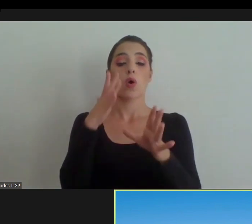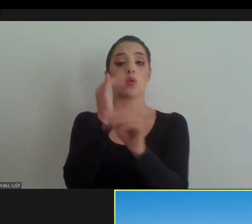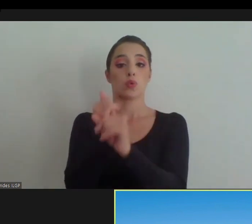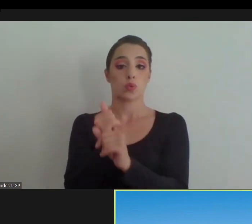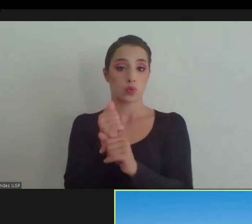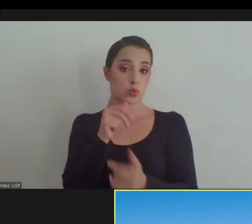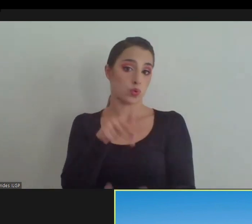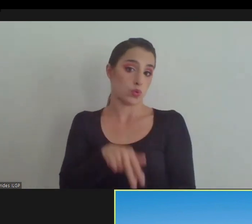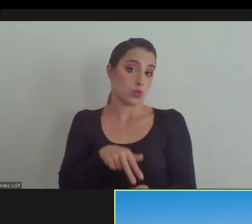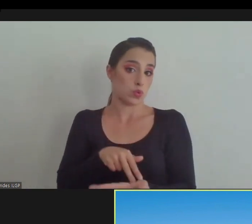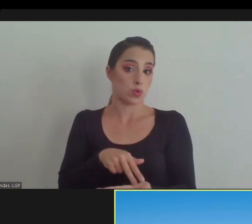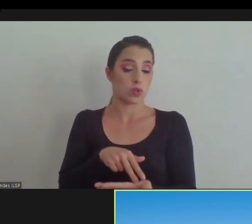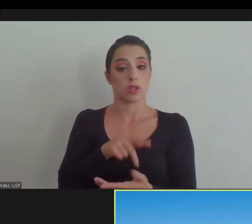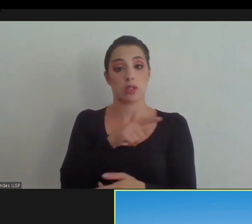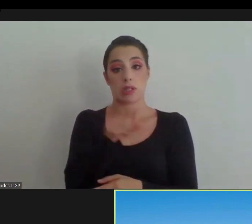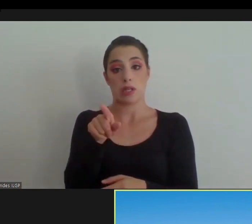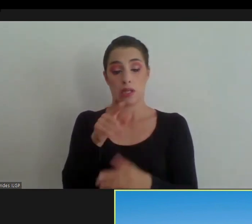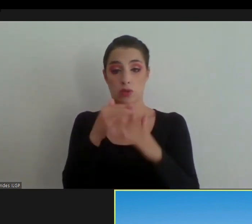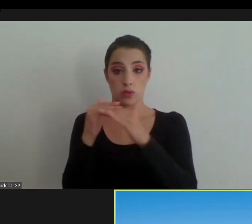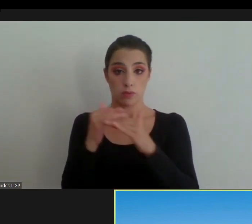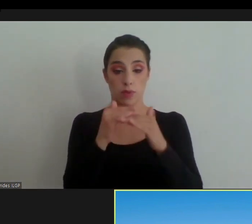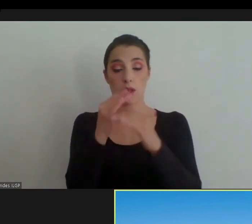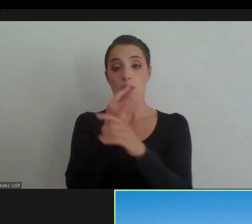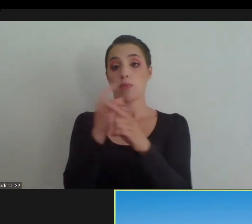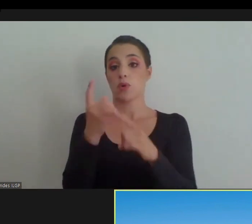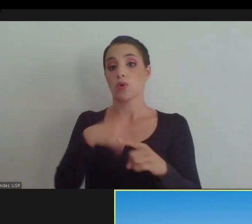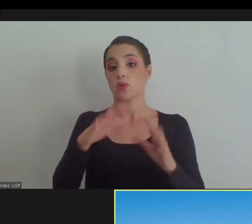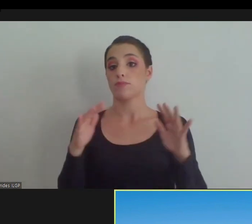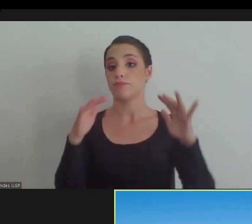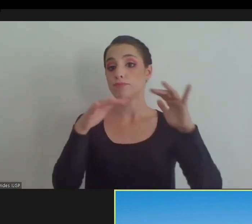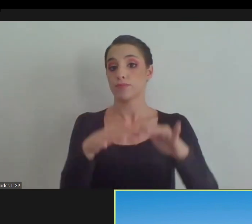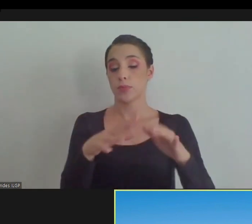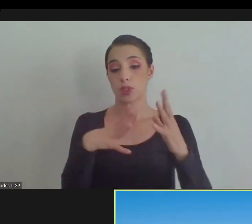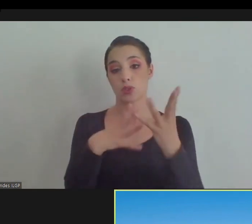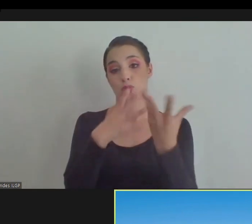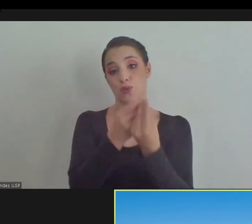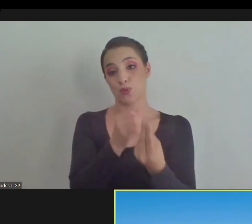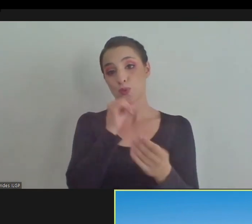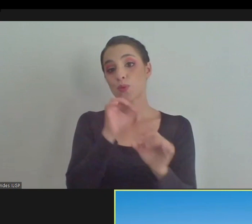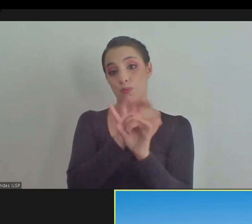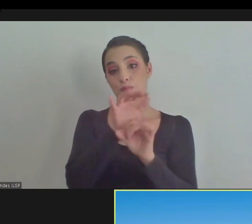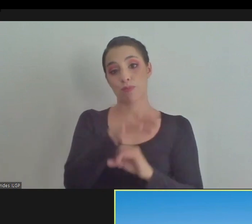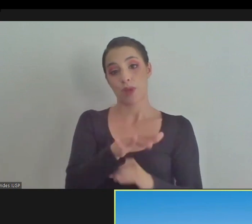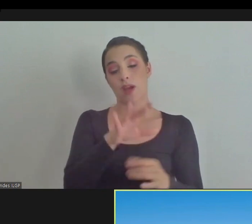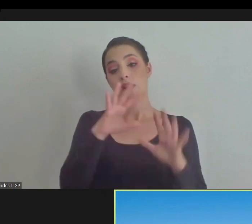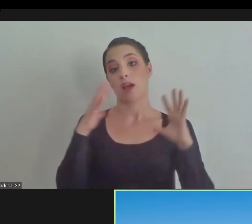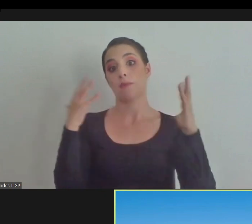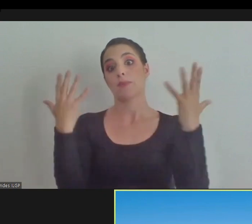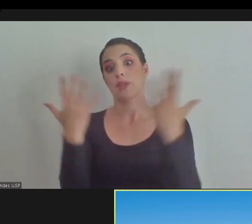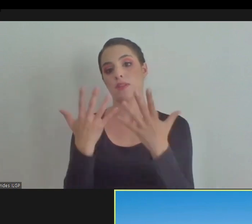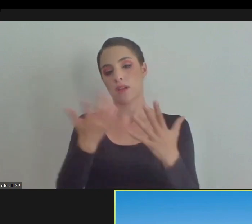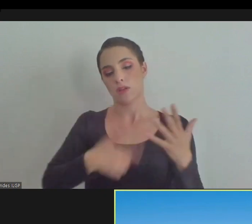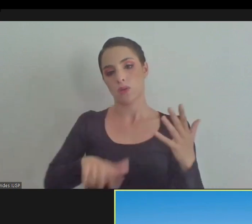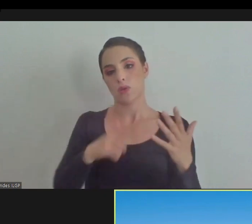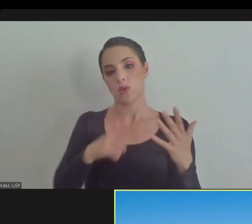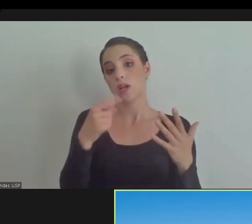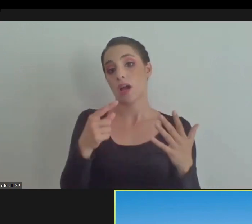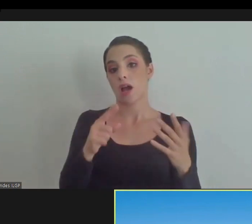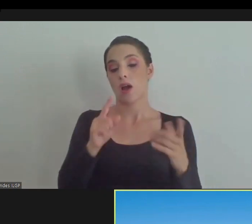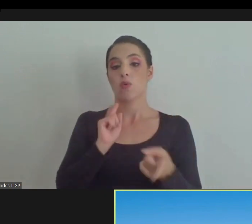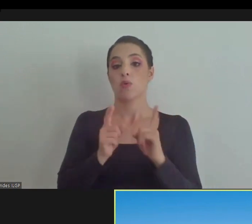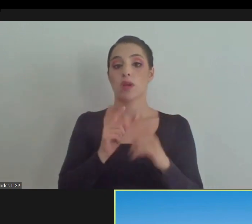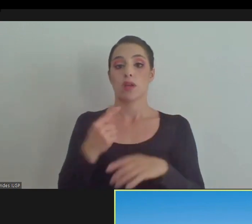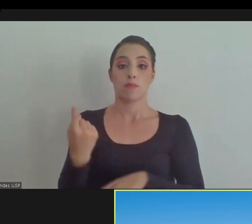sustentabilidade, nomeadamente ao virmos para um campus junto ao mar, da perspectiva ambiental, o que é que nós temos que